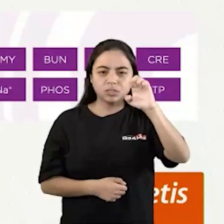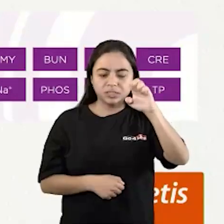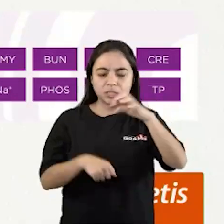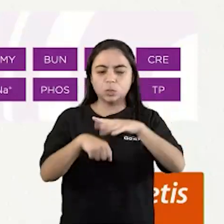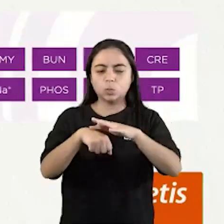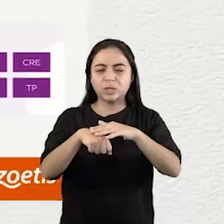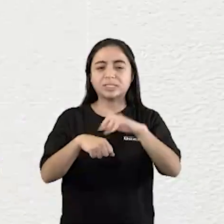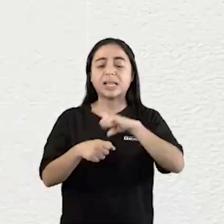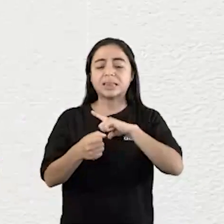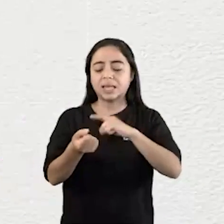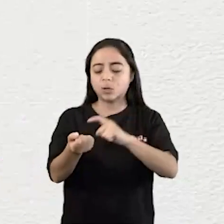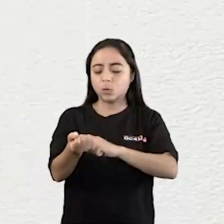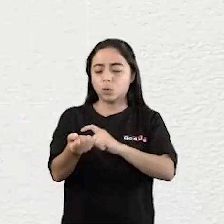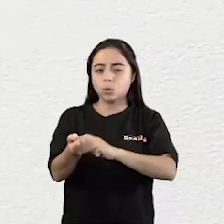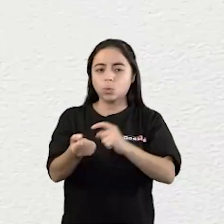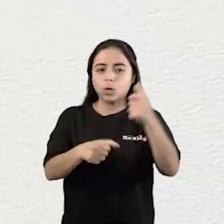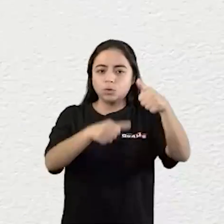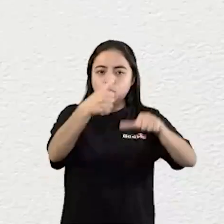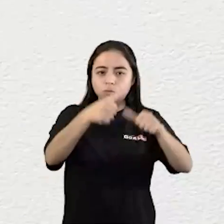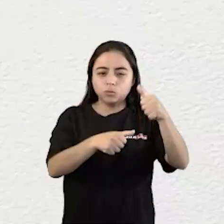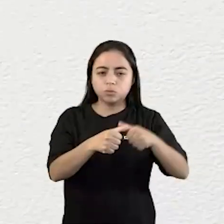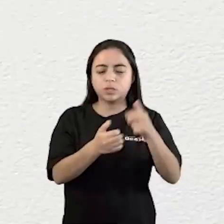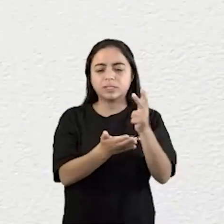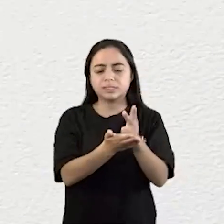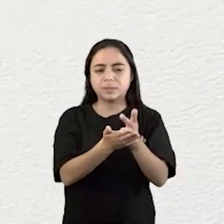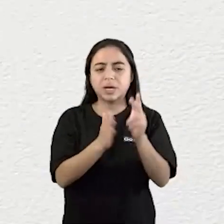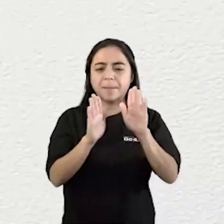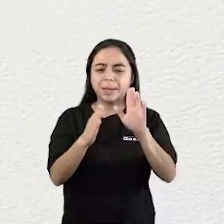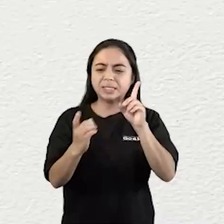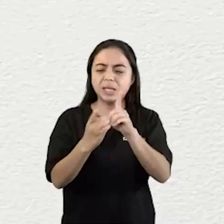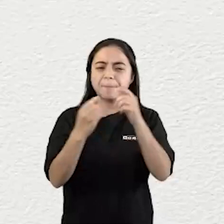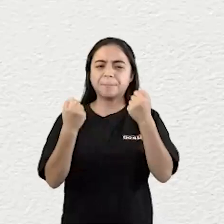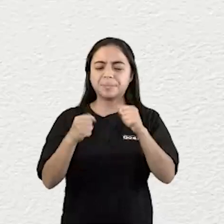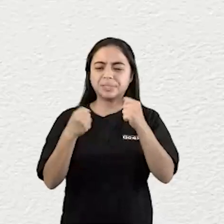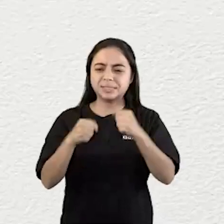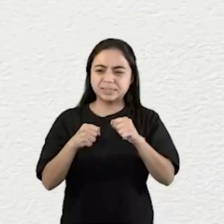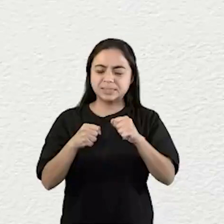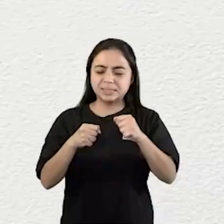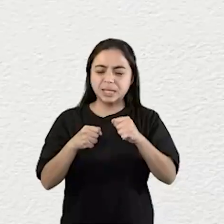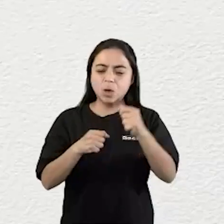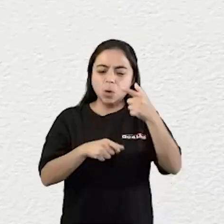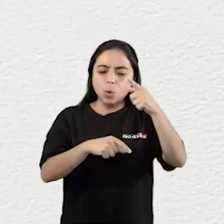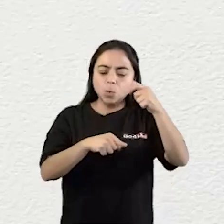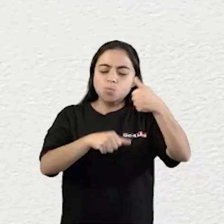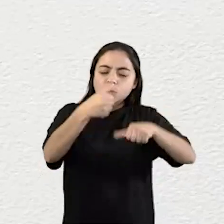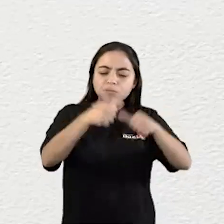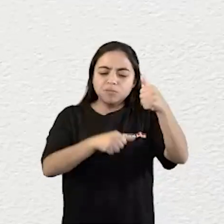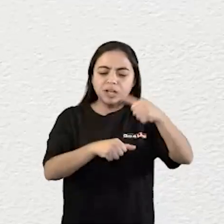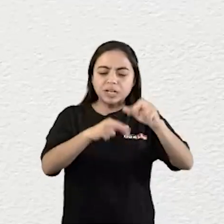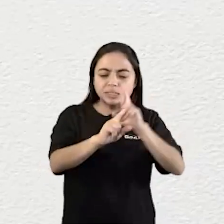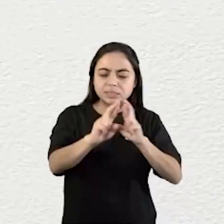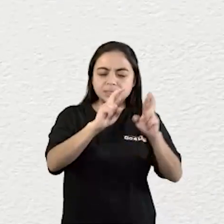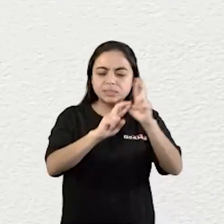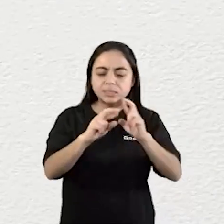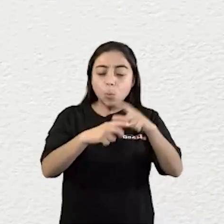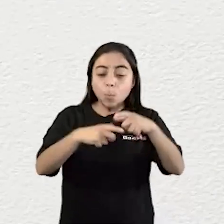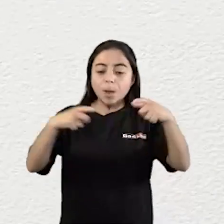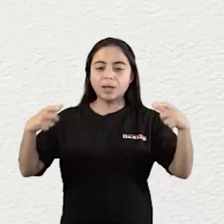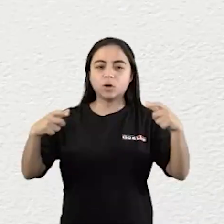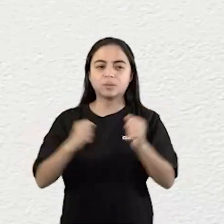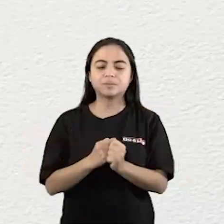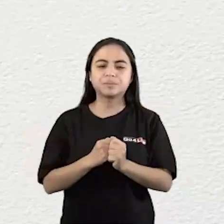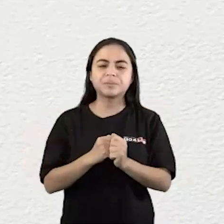o hemograma como indicação regular, mas esses pacientes precisam de um perfil mais amplo. Então, além